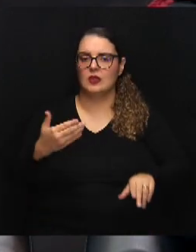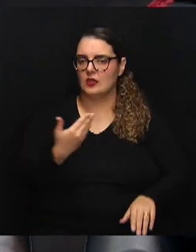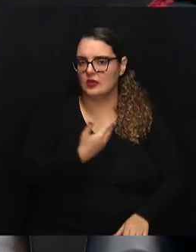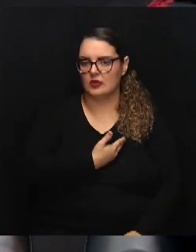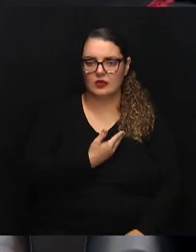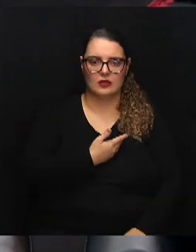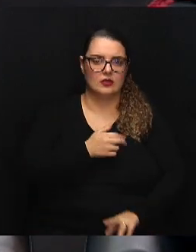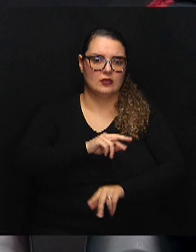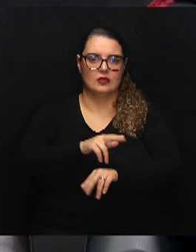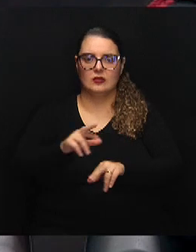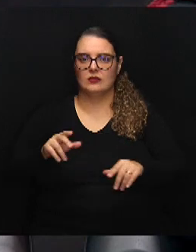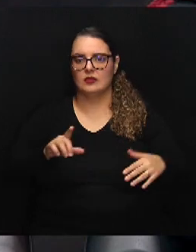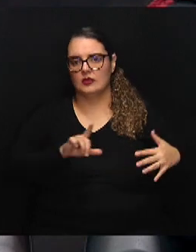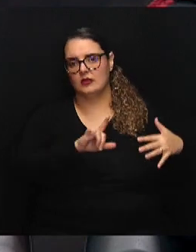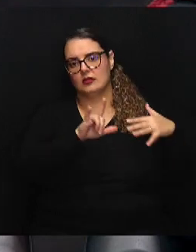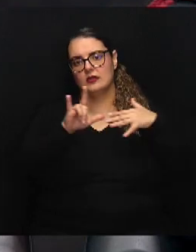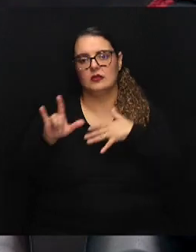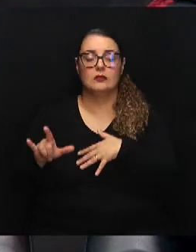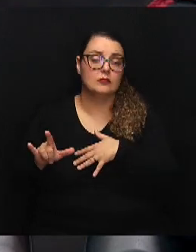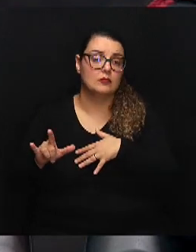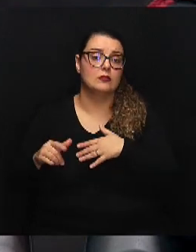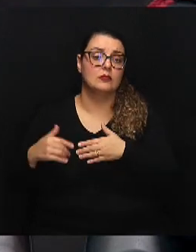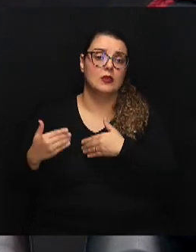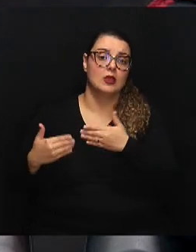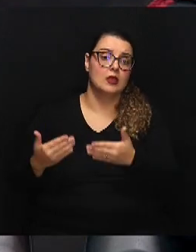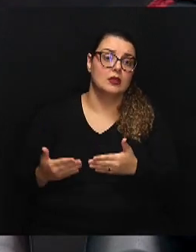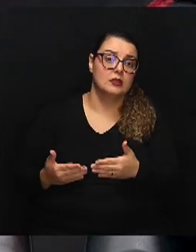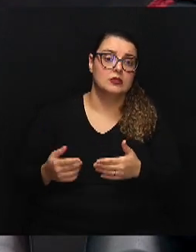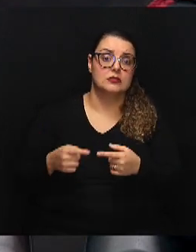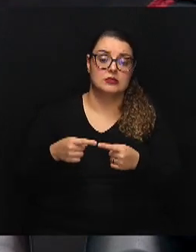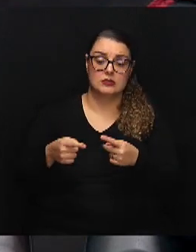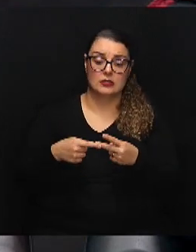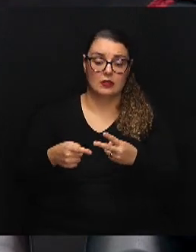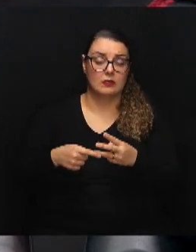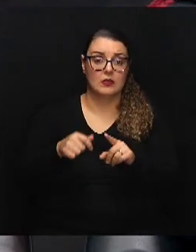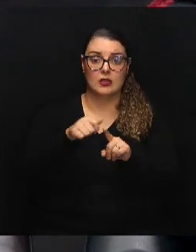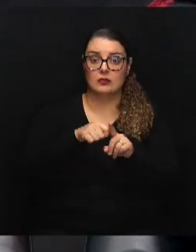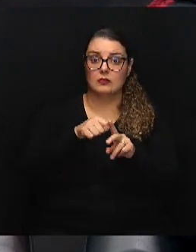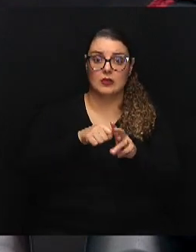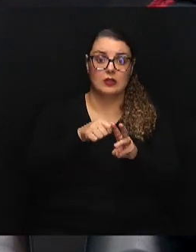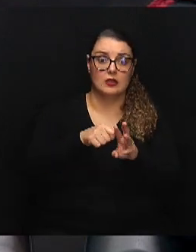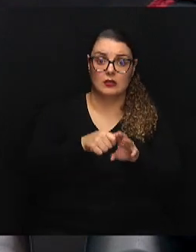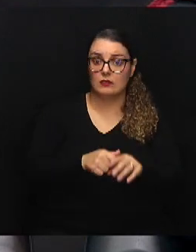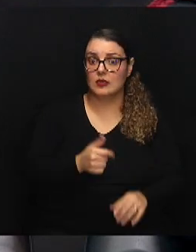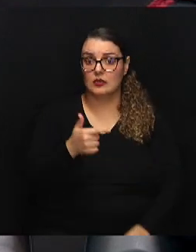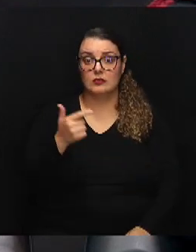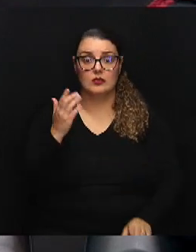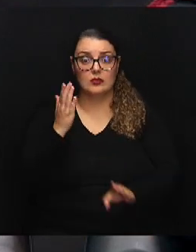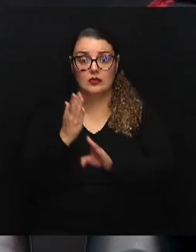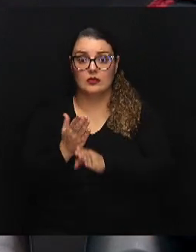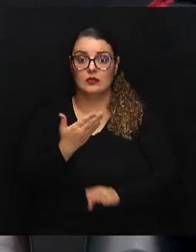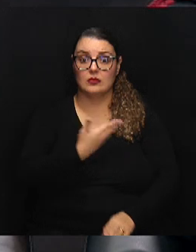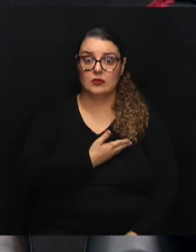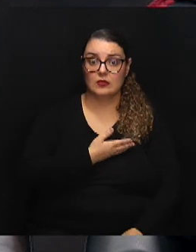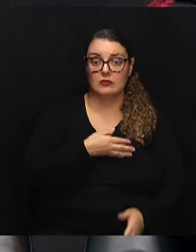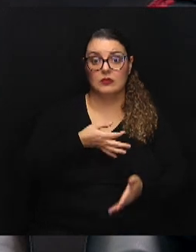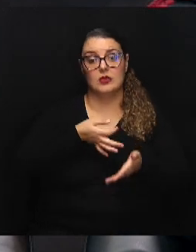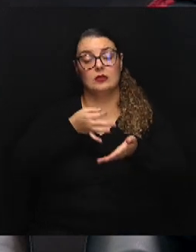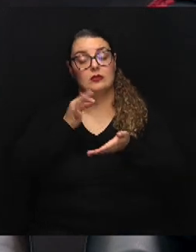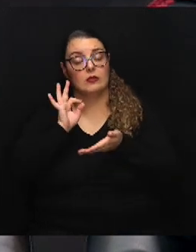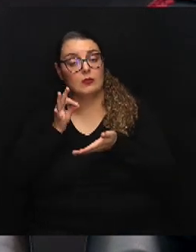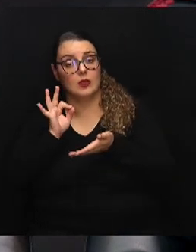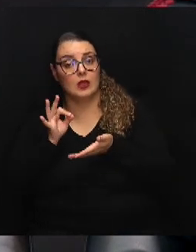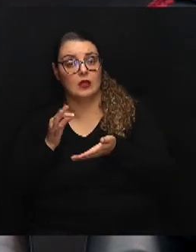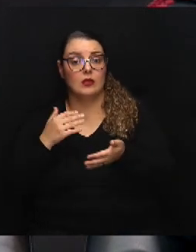muitos seguidores, mas passam ali semanas, meses, às vezes, sem encontrar um amigo para tomar um café,